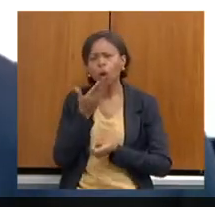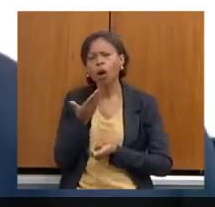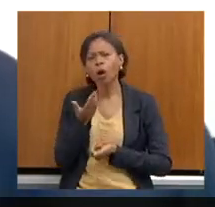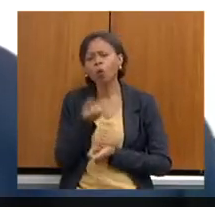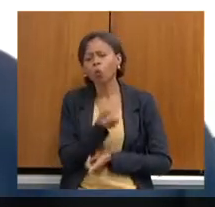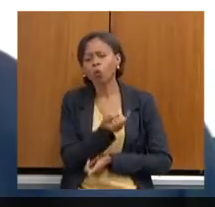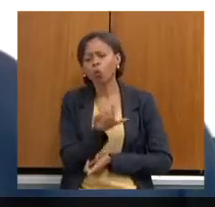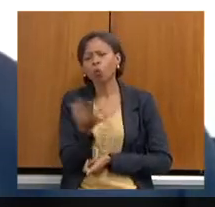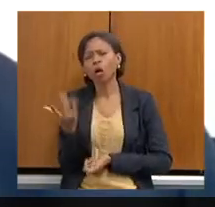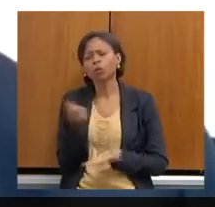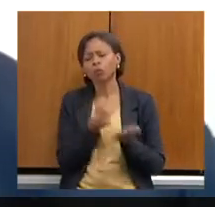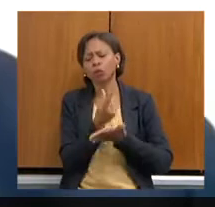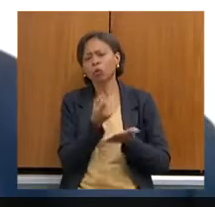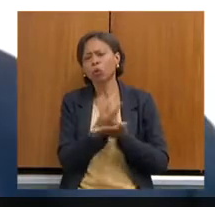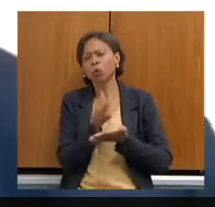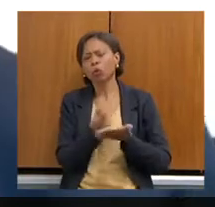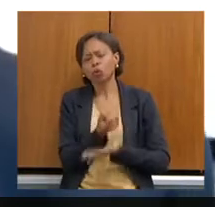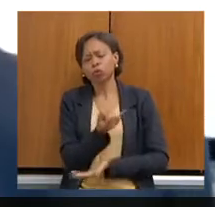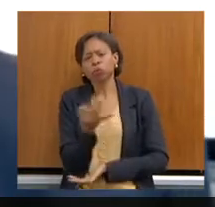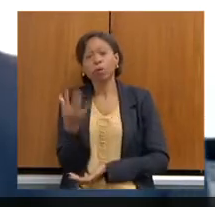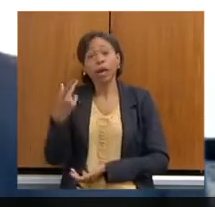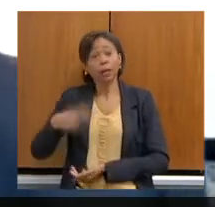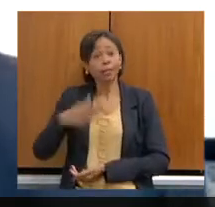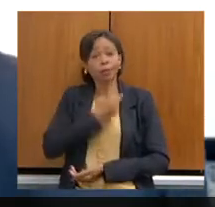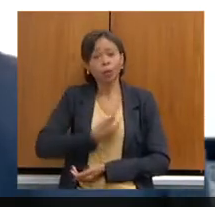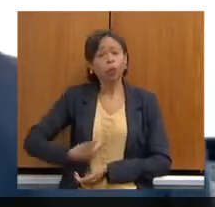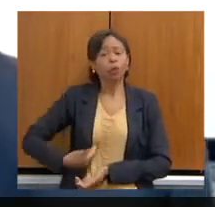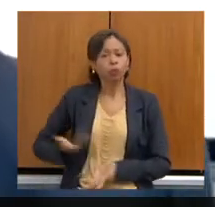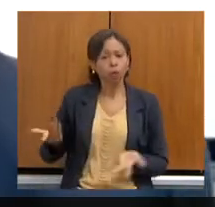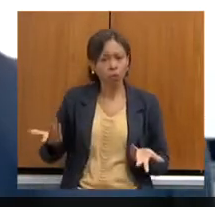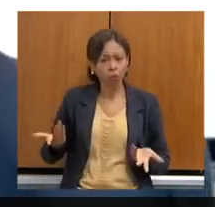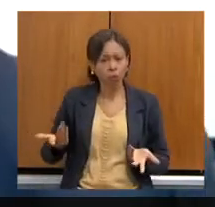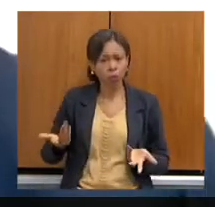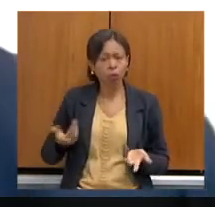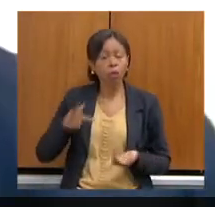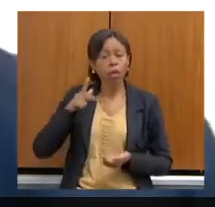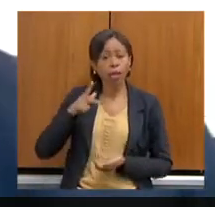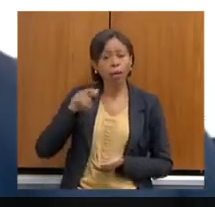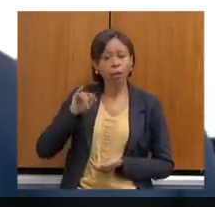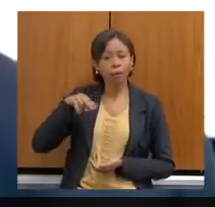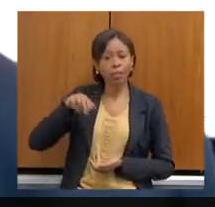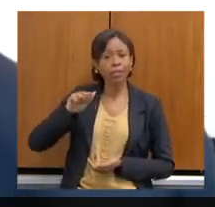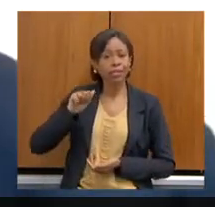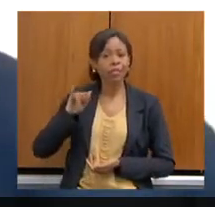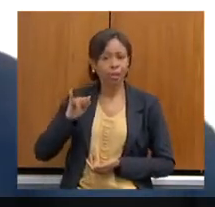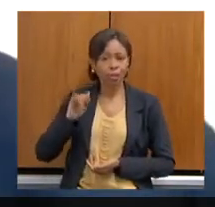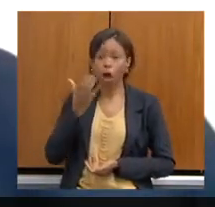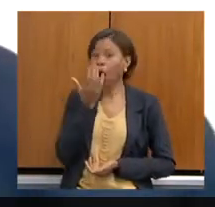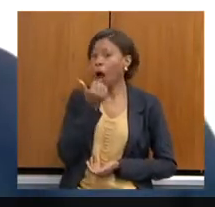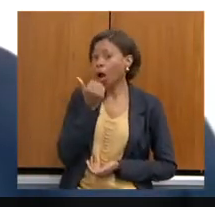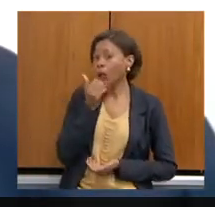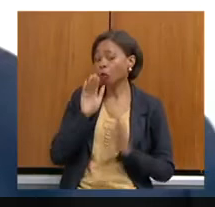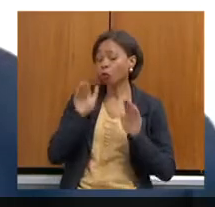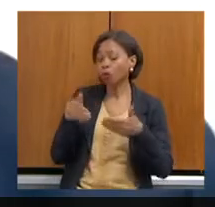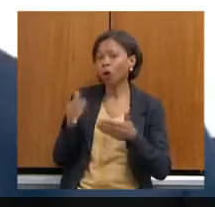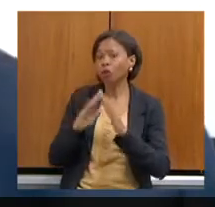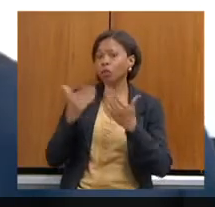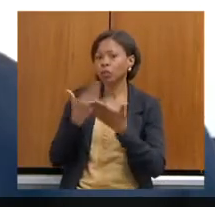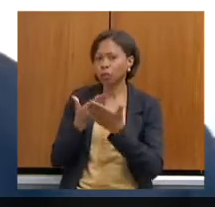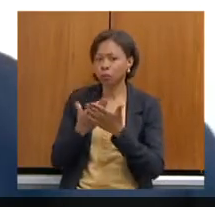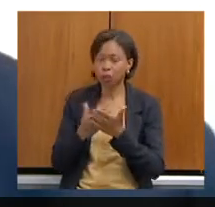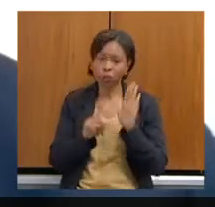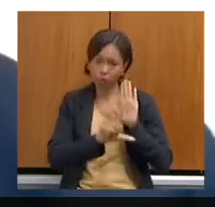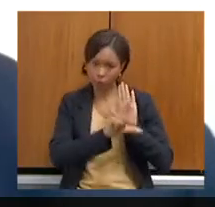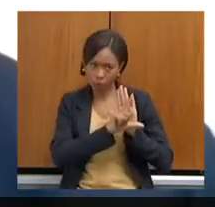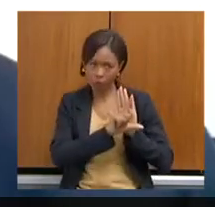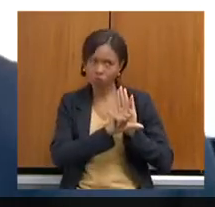compra é de no estado da Agricultura Familiar no cnai no programa de alimentação escolar da legislação